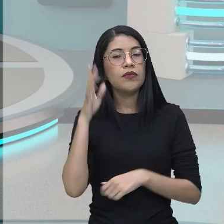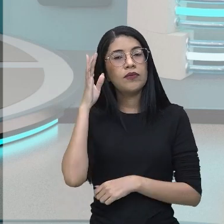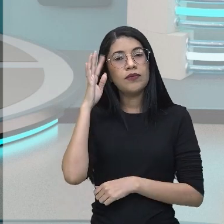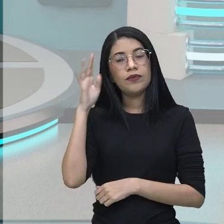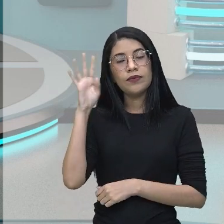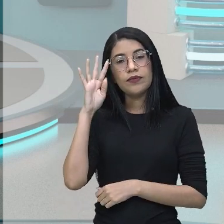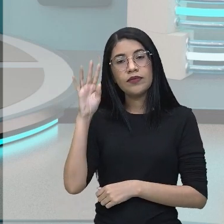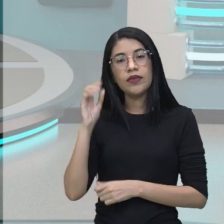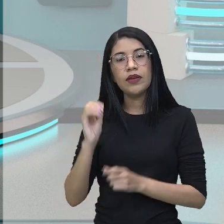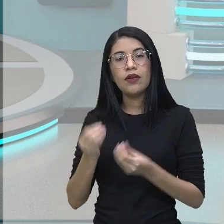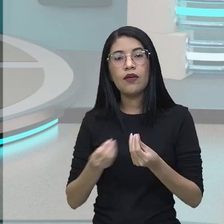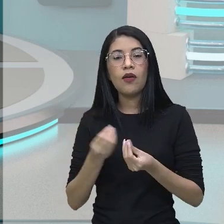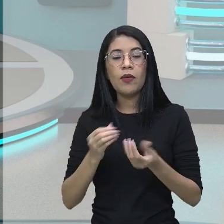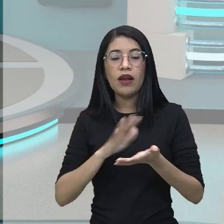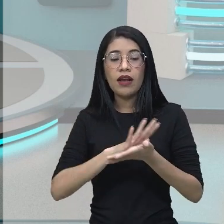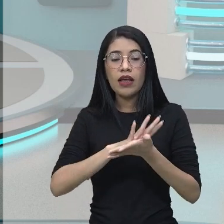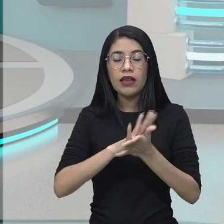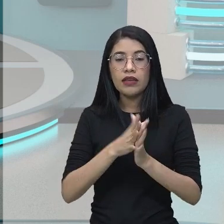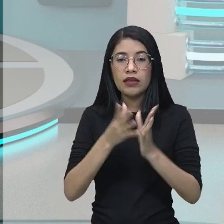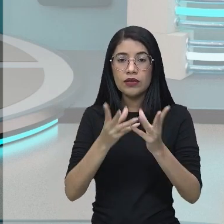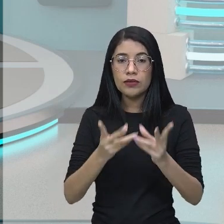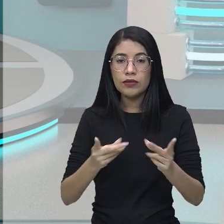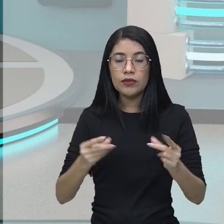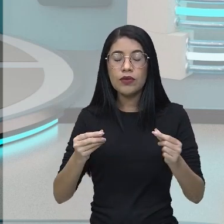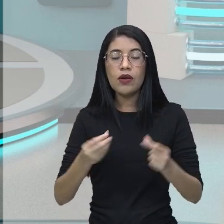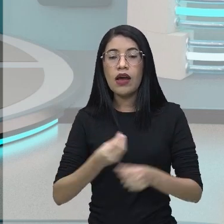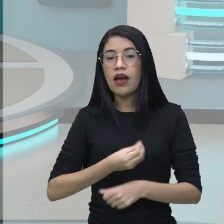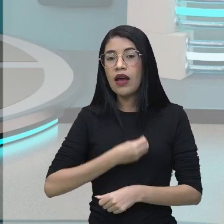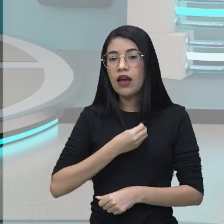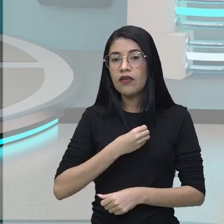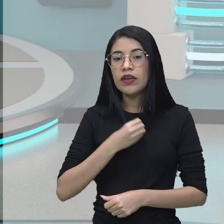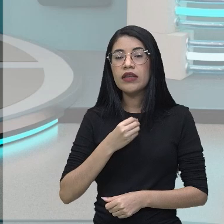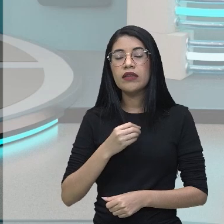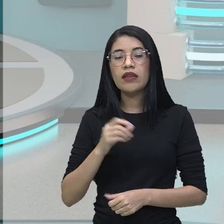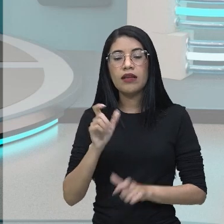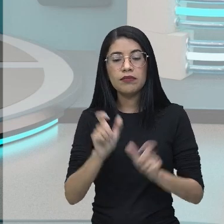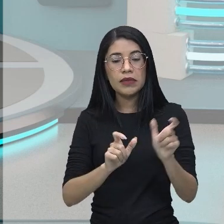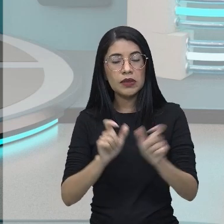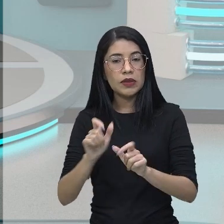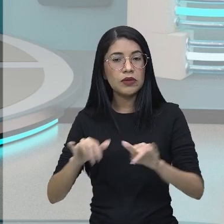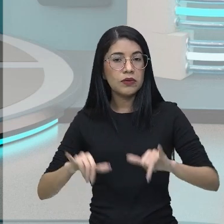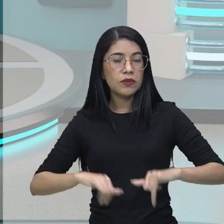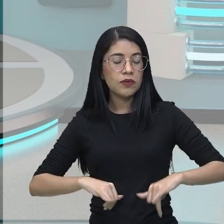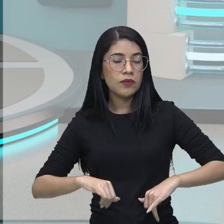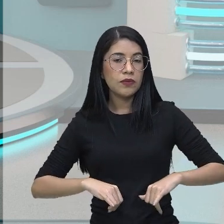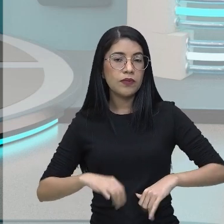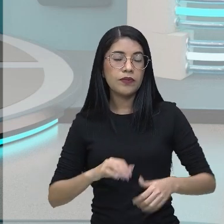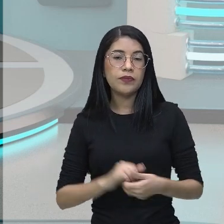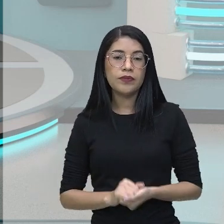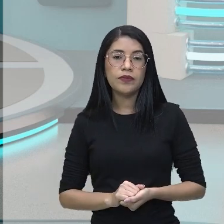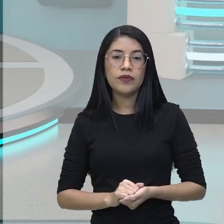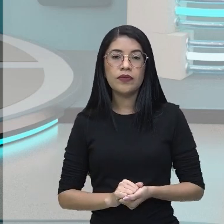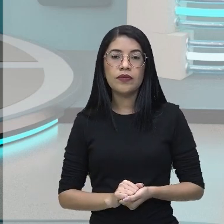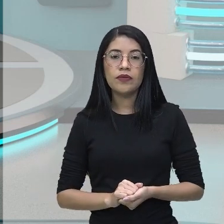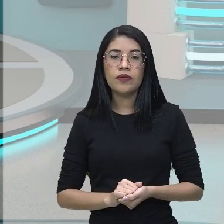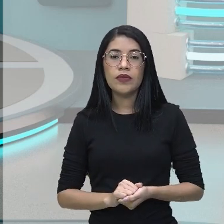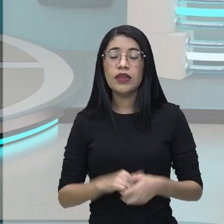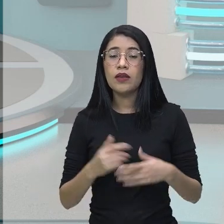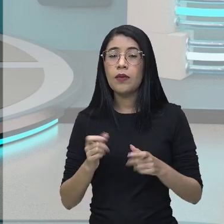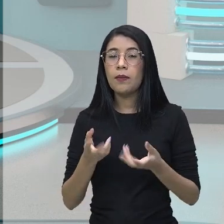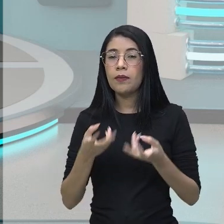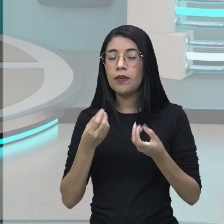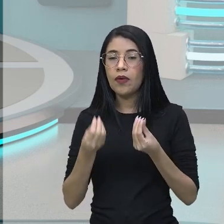sobre a destruição sobre a vida das pessoas percebo que A grande questão são as vidas